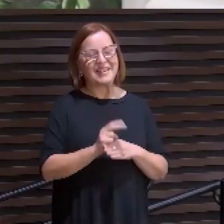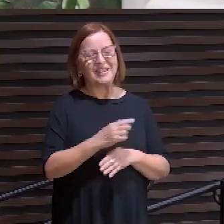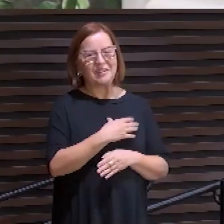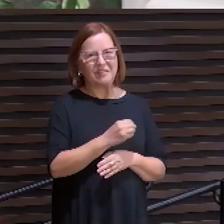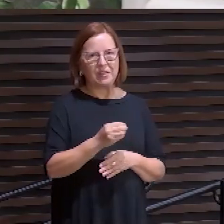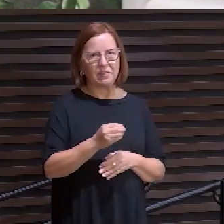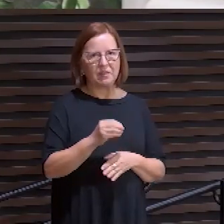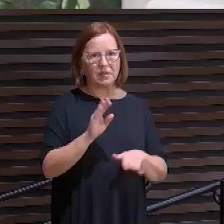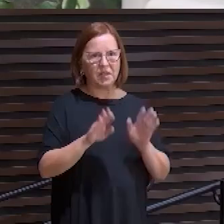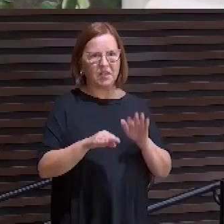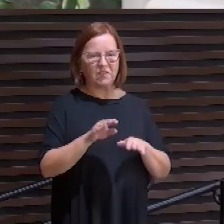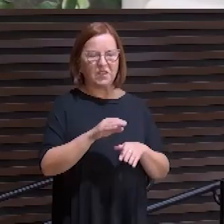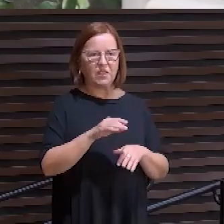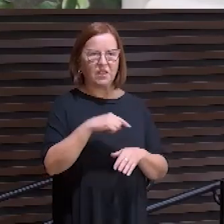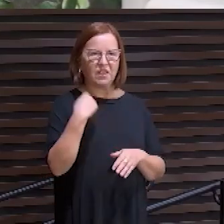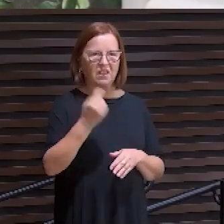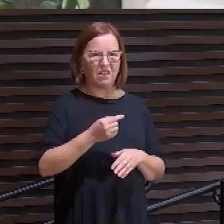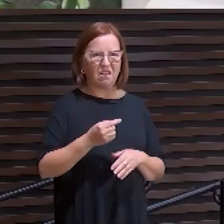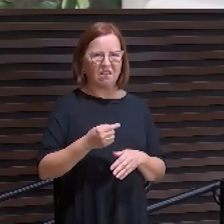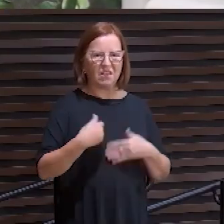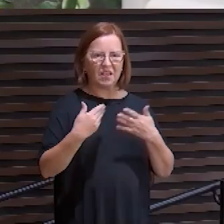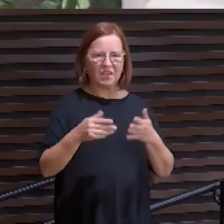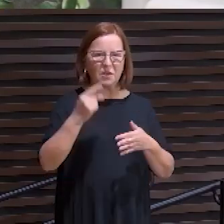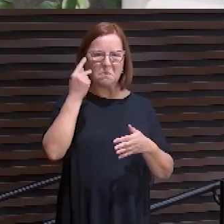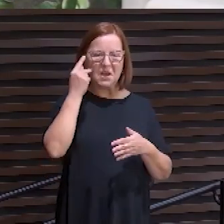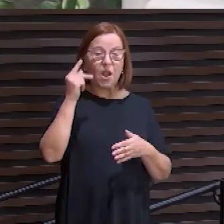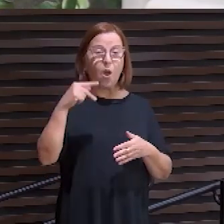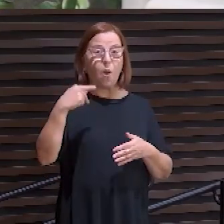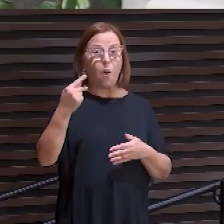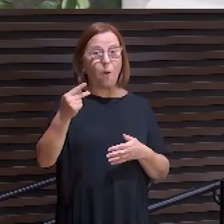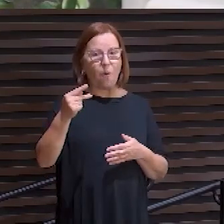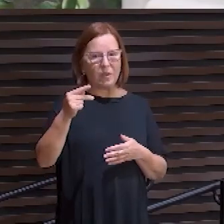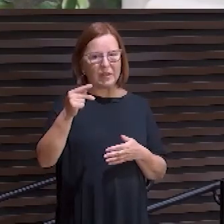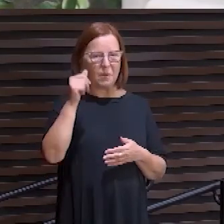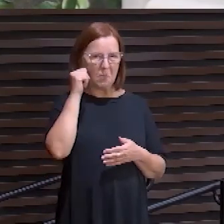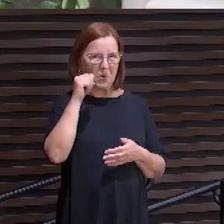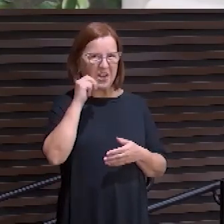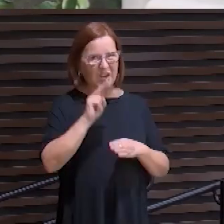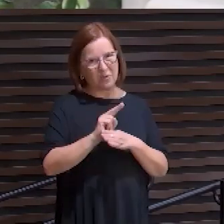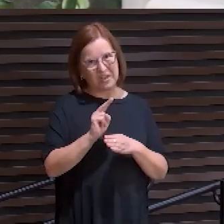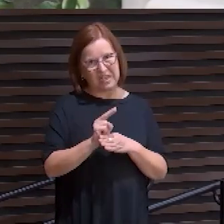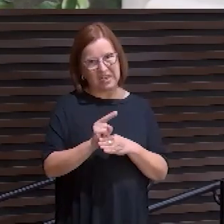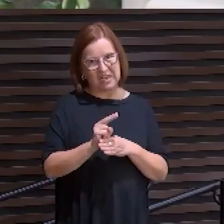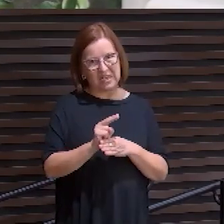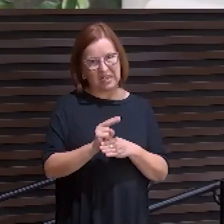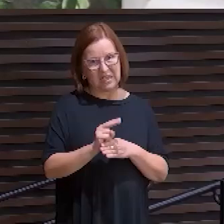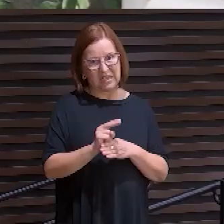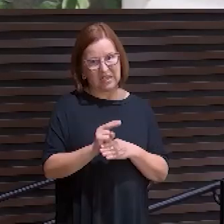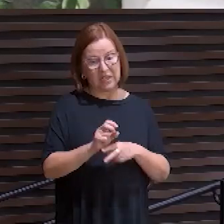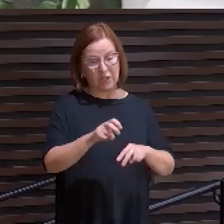terceirizamos isto, mas isso tem causado muitos problemas.